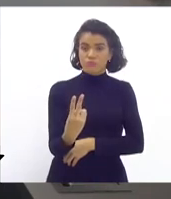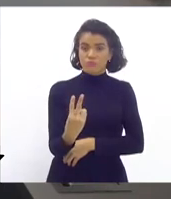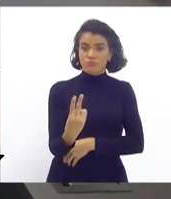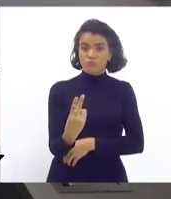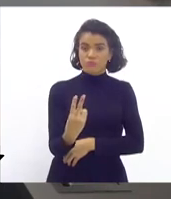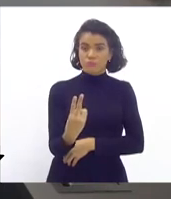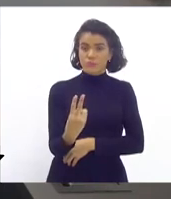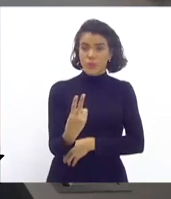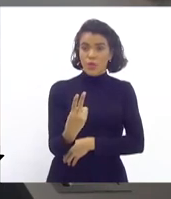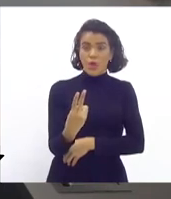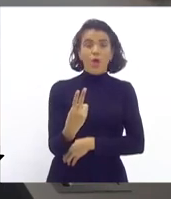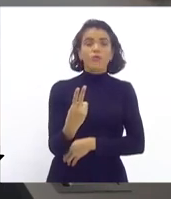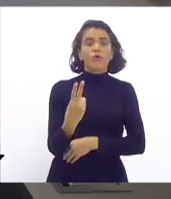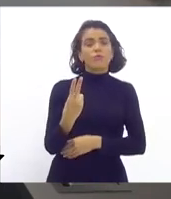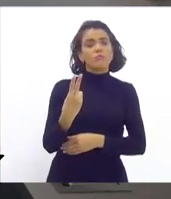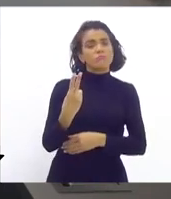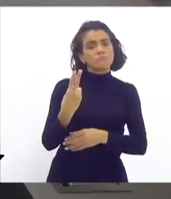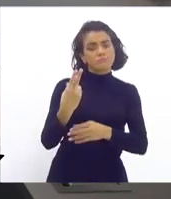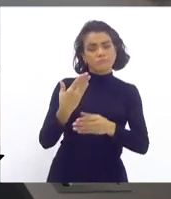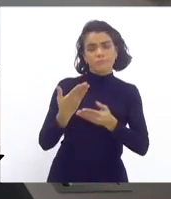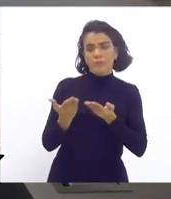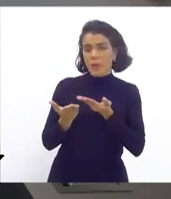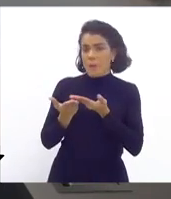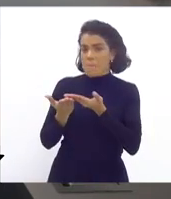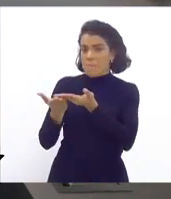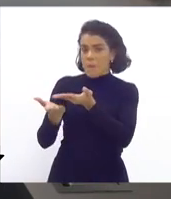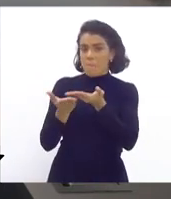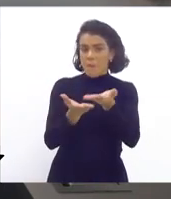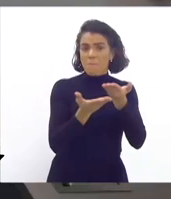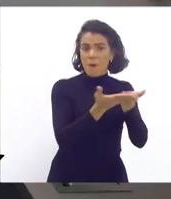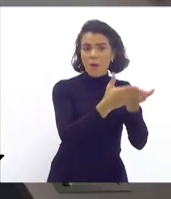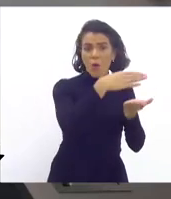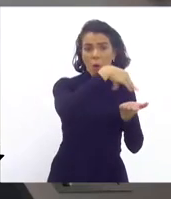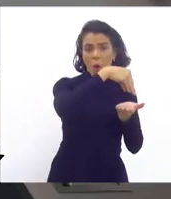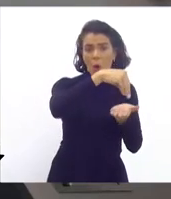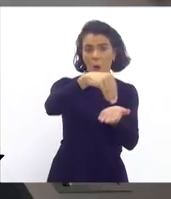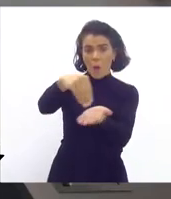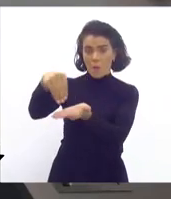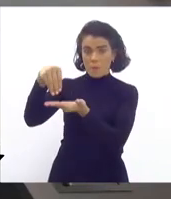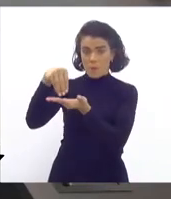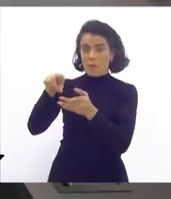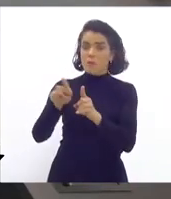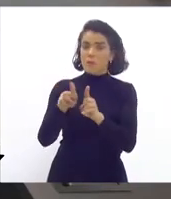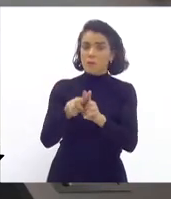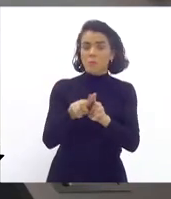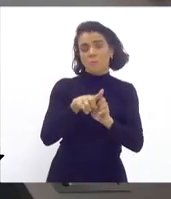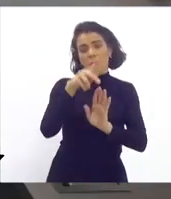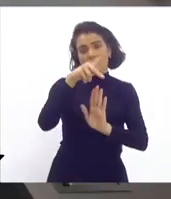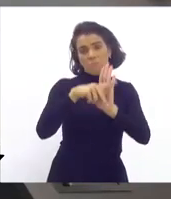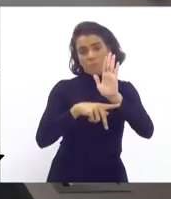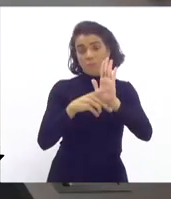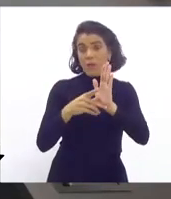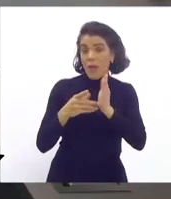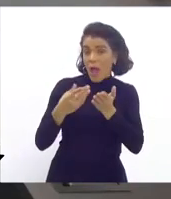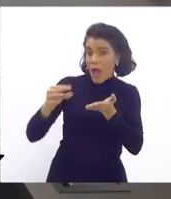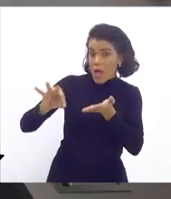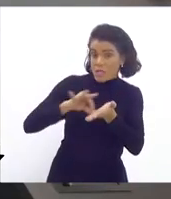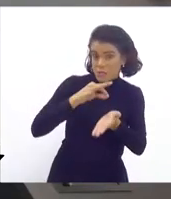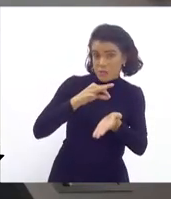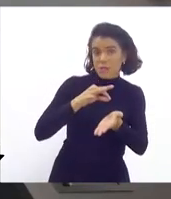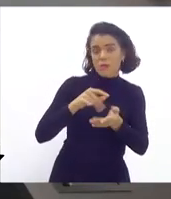eu vou passar cópias senhores também mas é eu tenho uma petição assinada pelo escritório